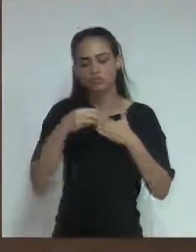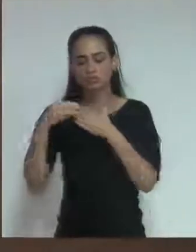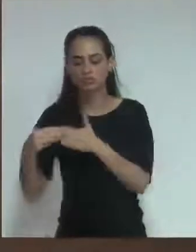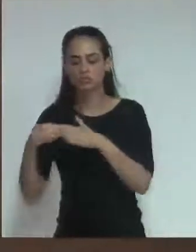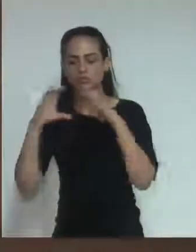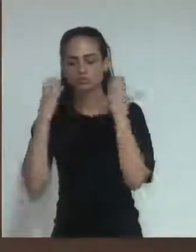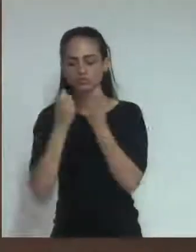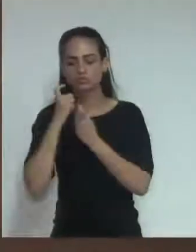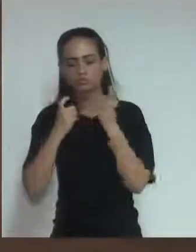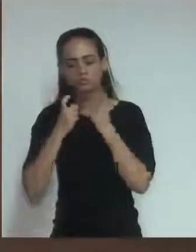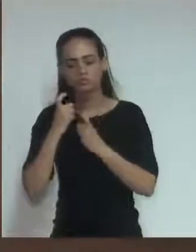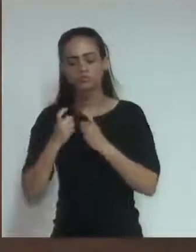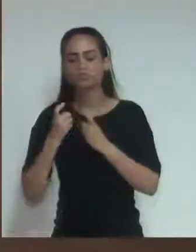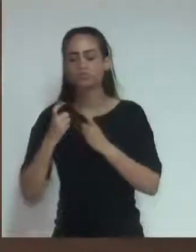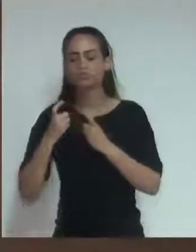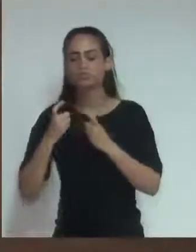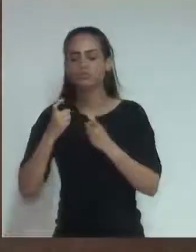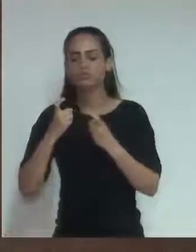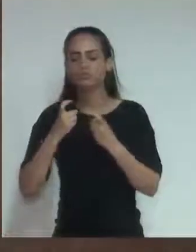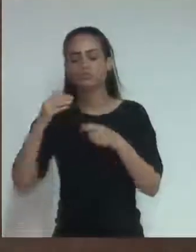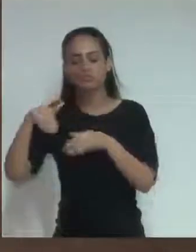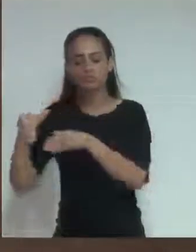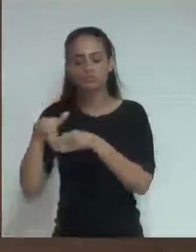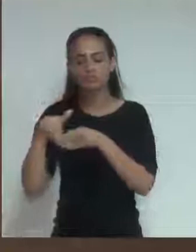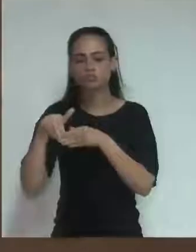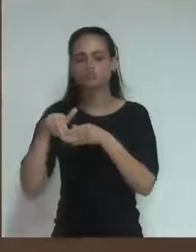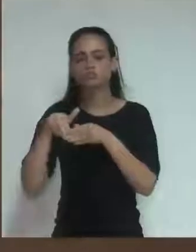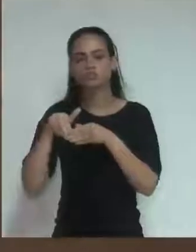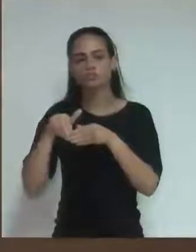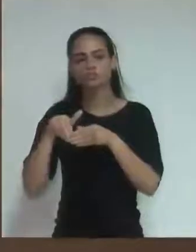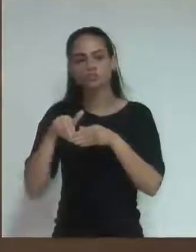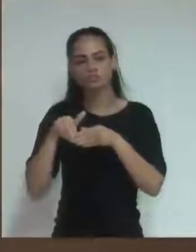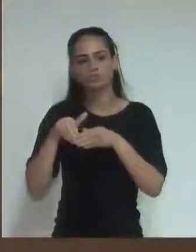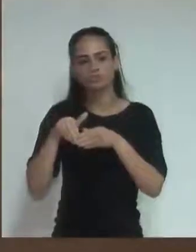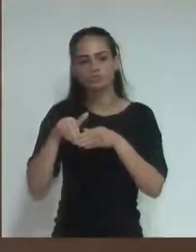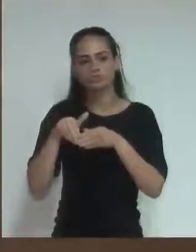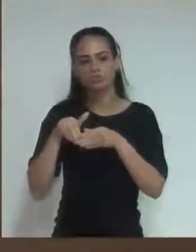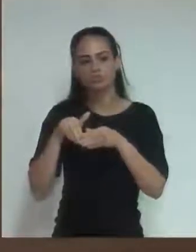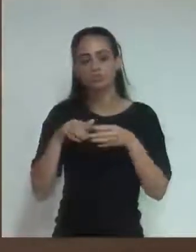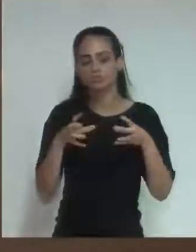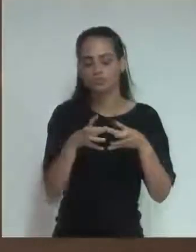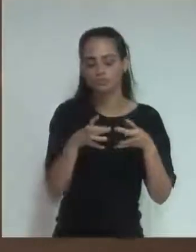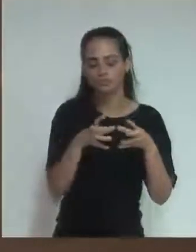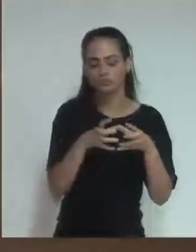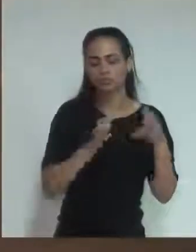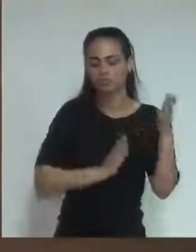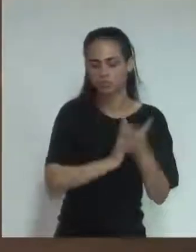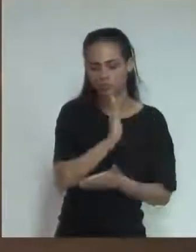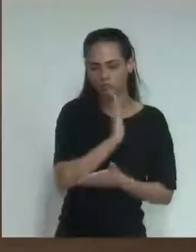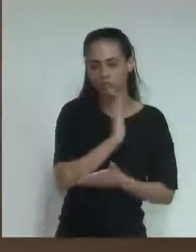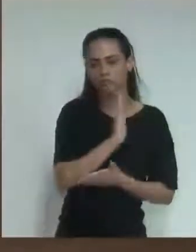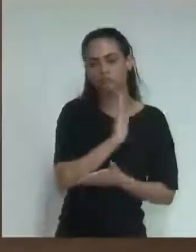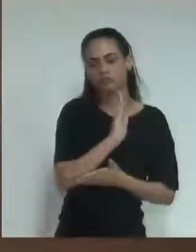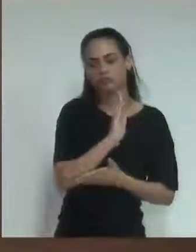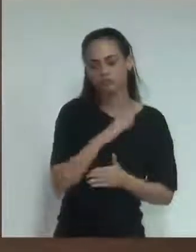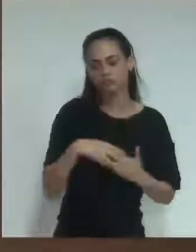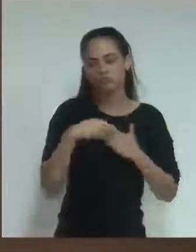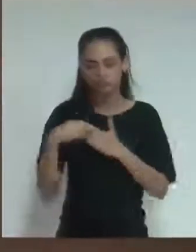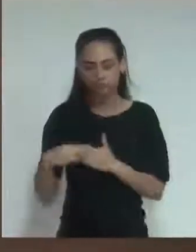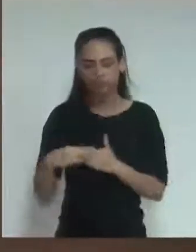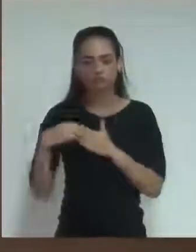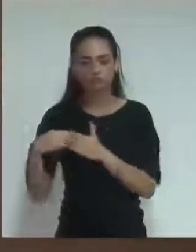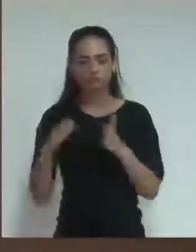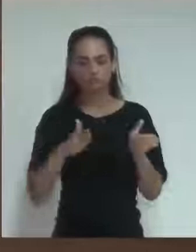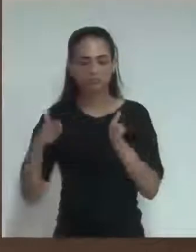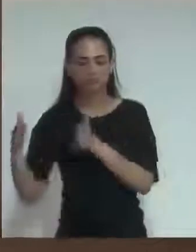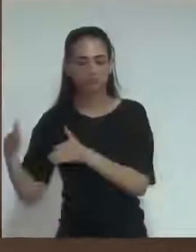comissão processante das contas da prefeitura. Esse relatório foi aprovado na comissão, logo ele gera seus efeitos. Para que ele fosse